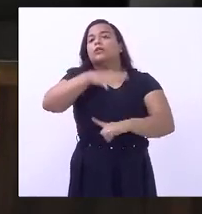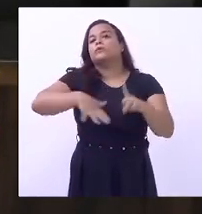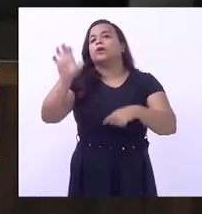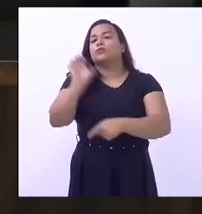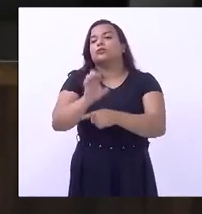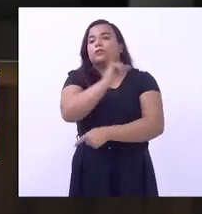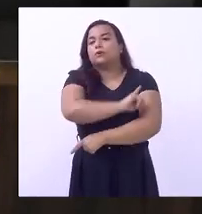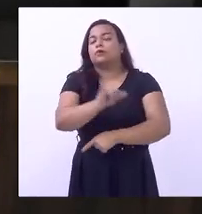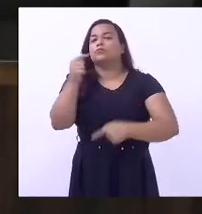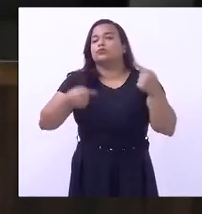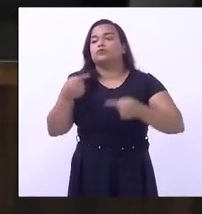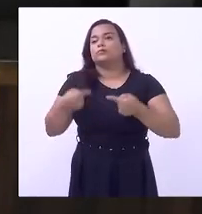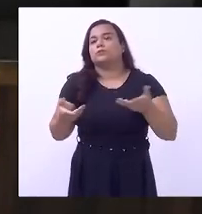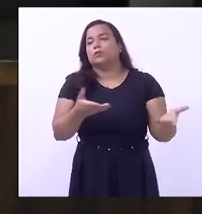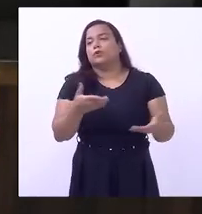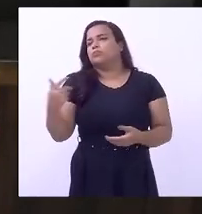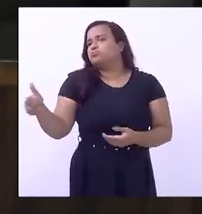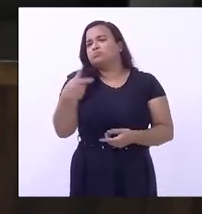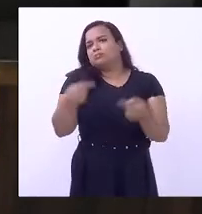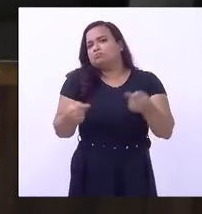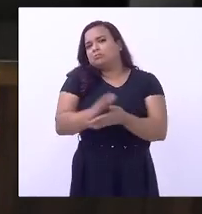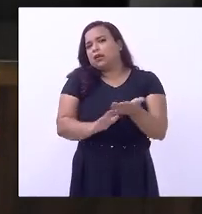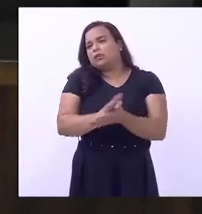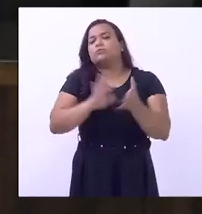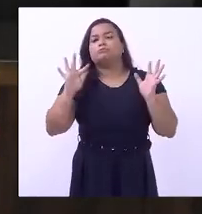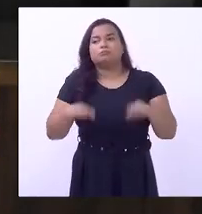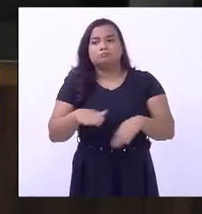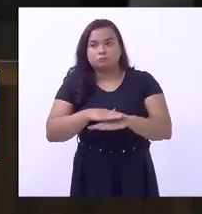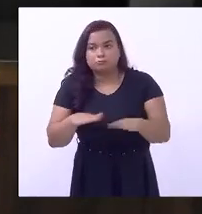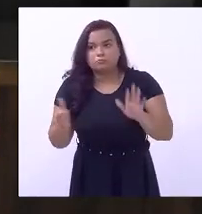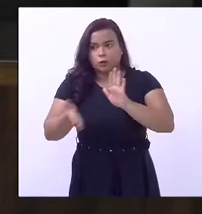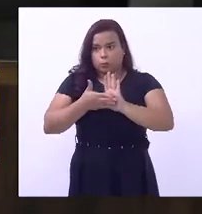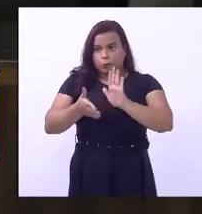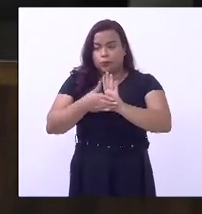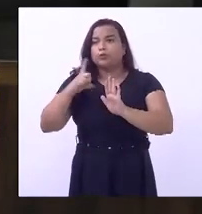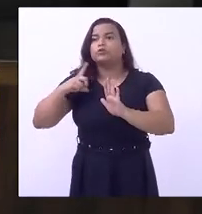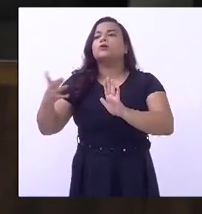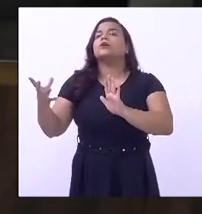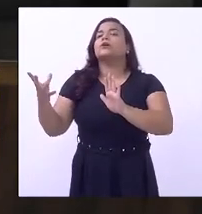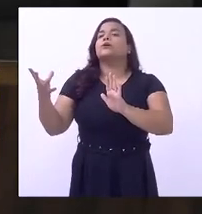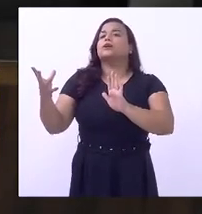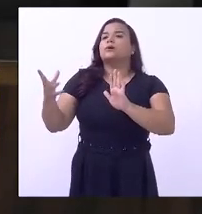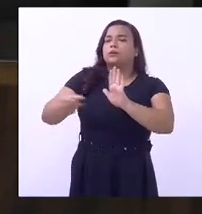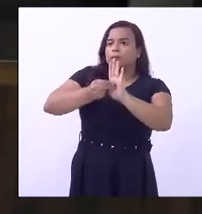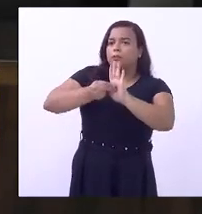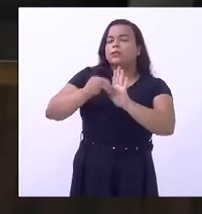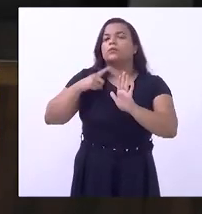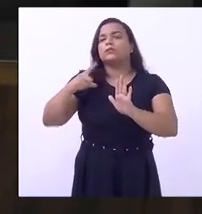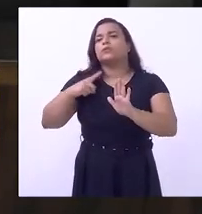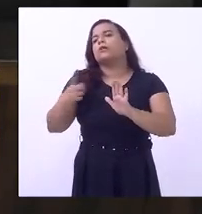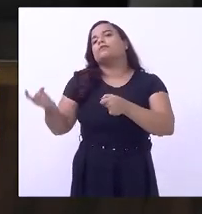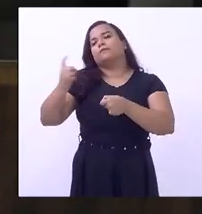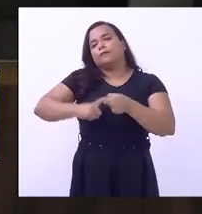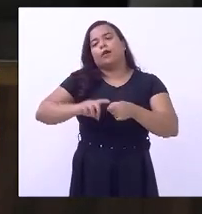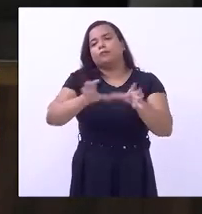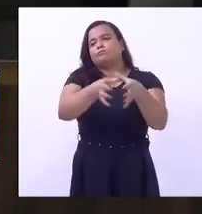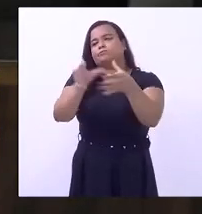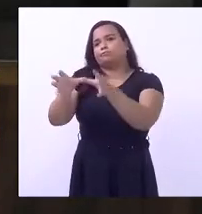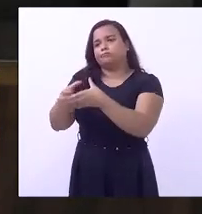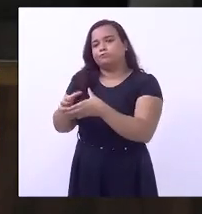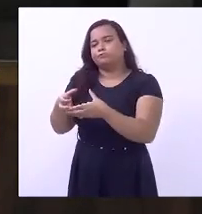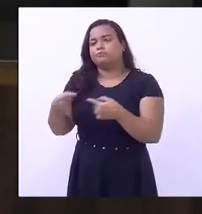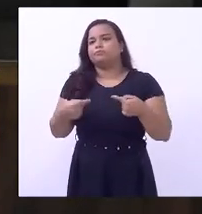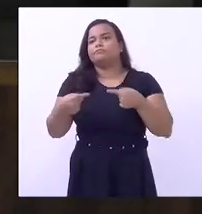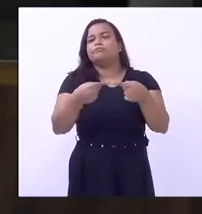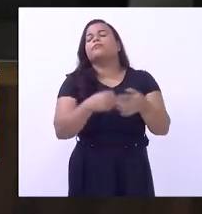Em discussão, não havendo quem queira discutir, encerra a discussão, a presente proposta recebeu uma emenda, retorna às comissões.